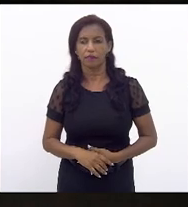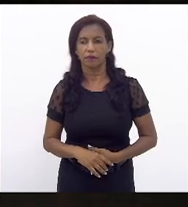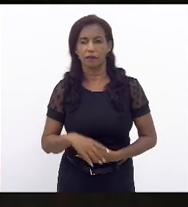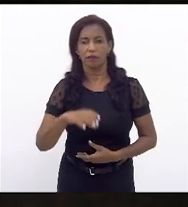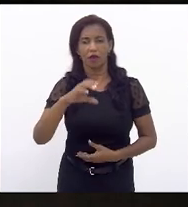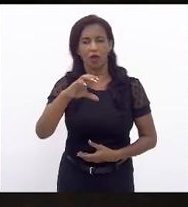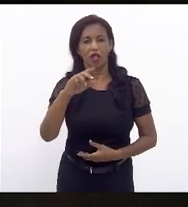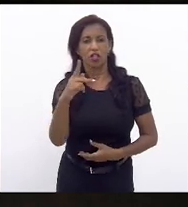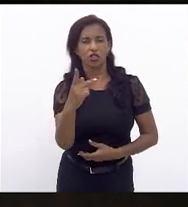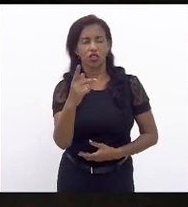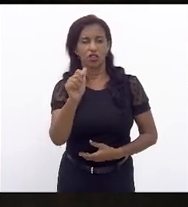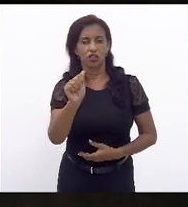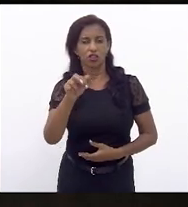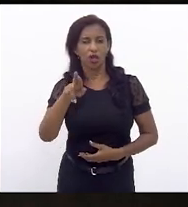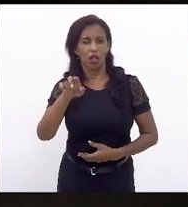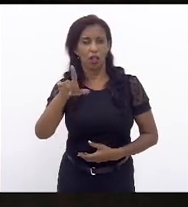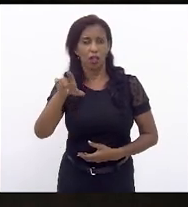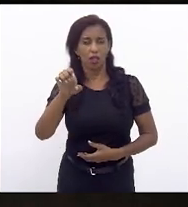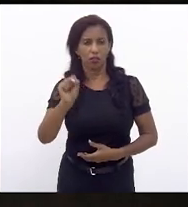Charles Batista.